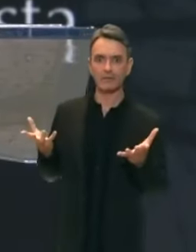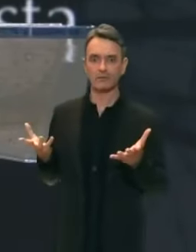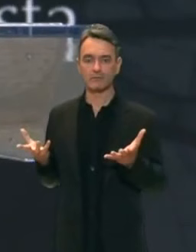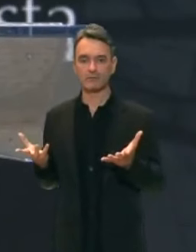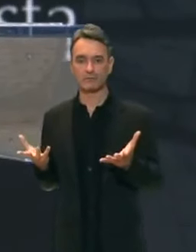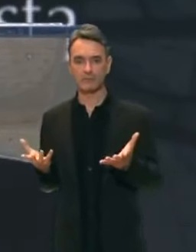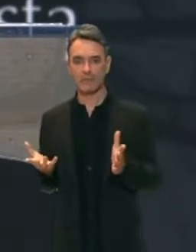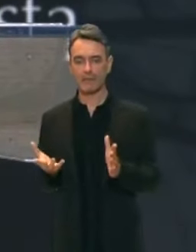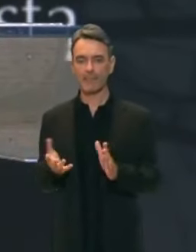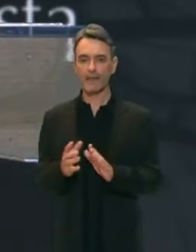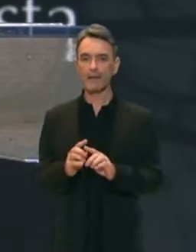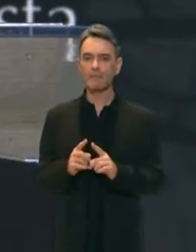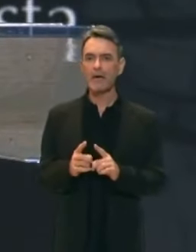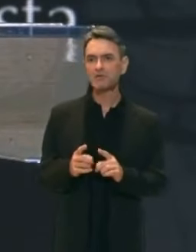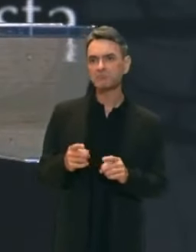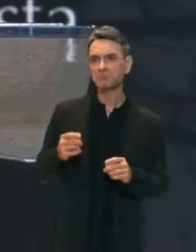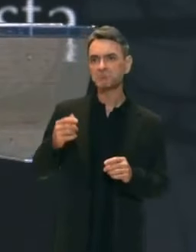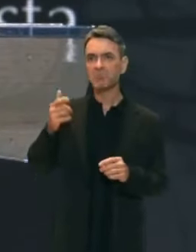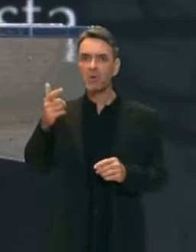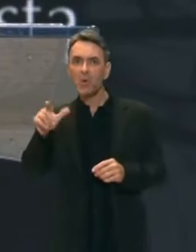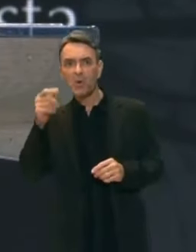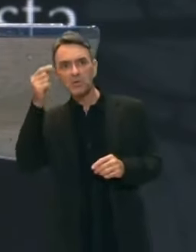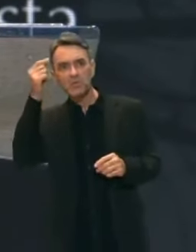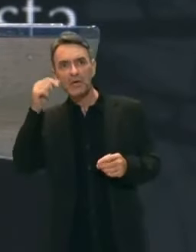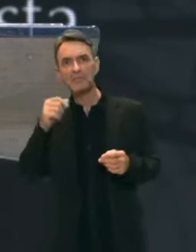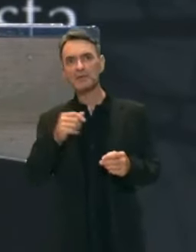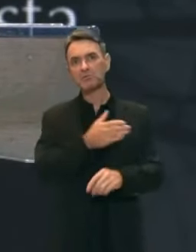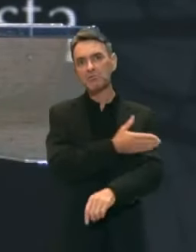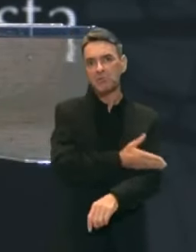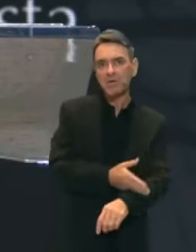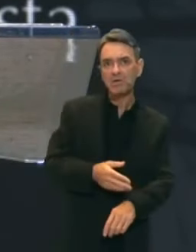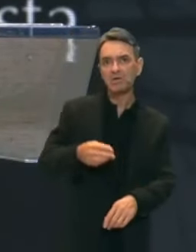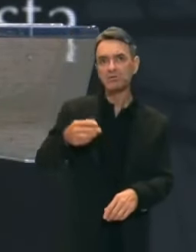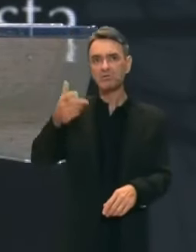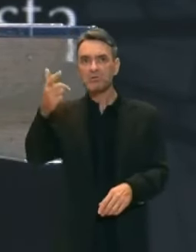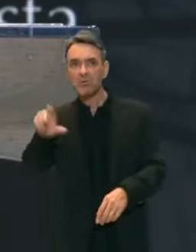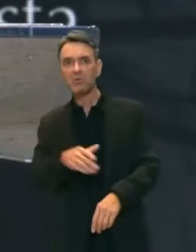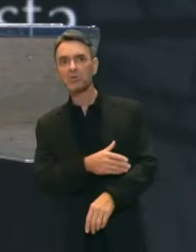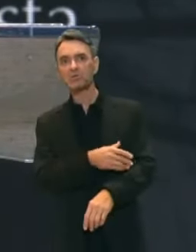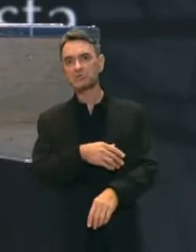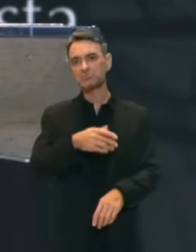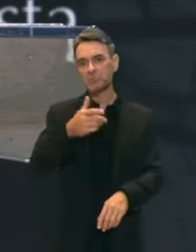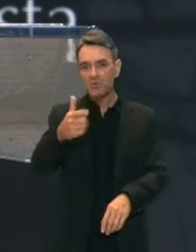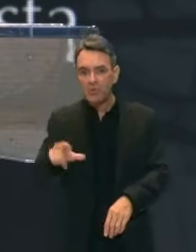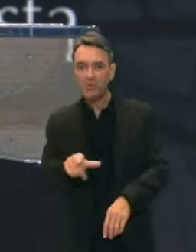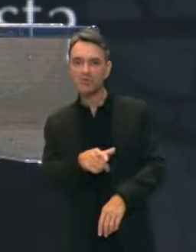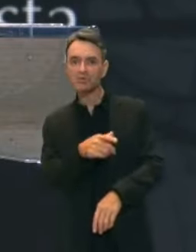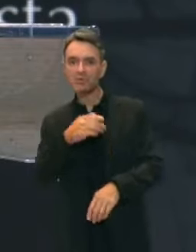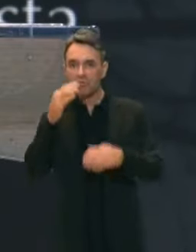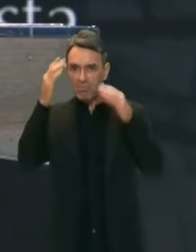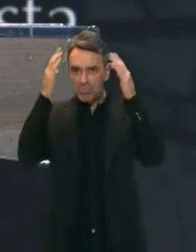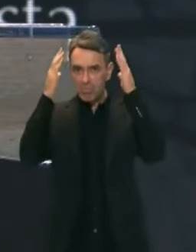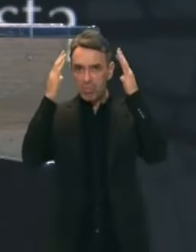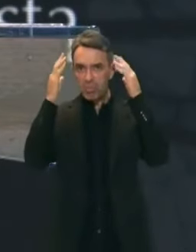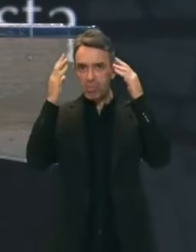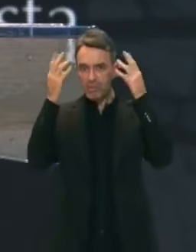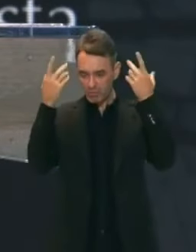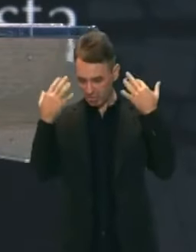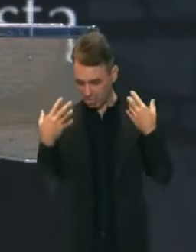Mas veio o segundo cabelo branco, terceiro, o quarto, e aí do nada começou a